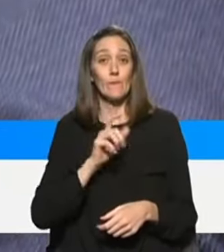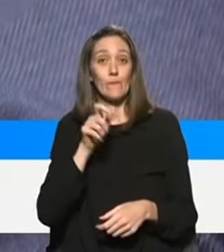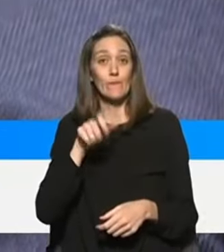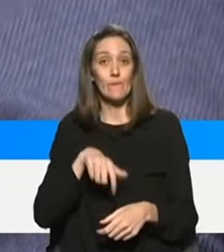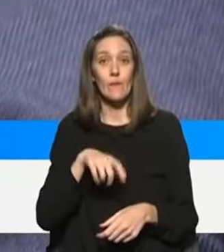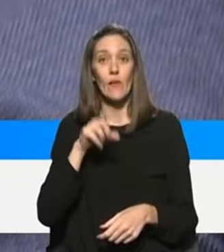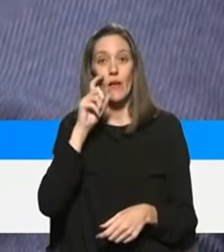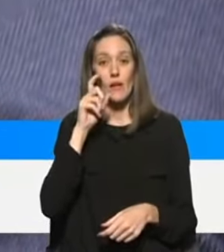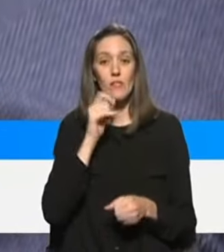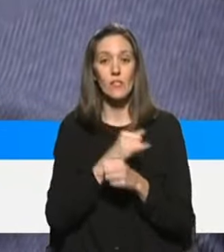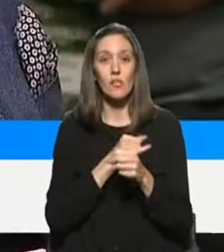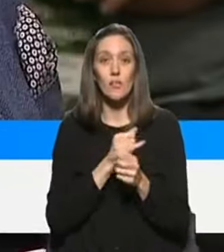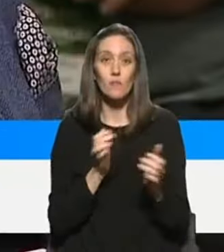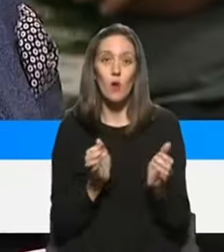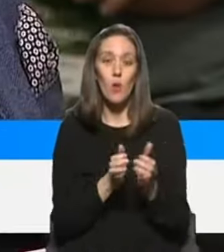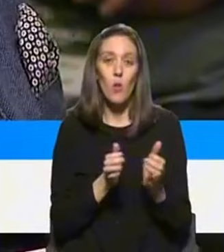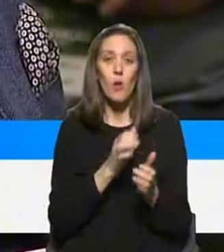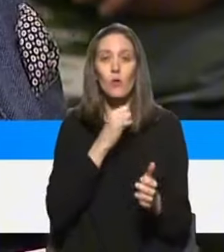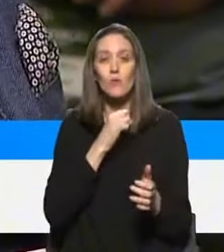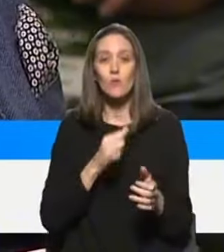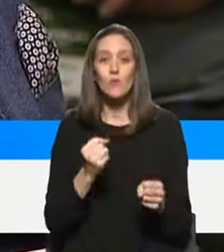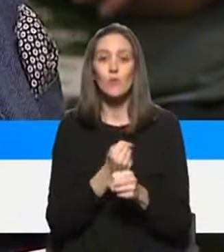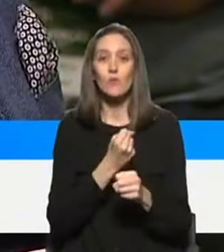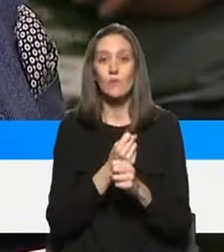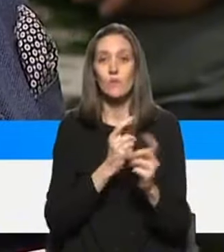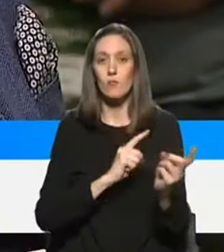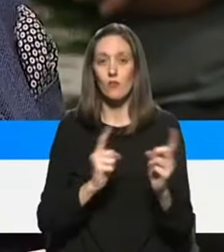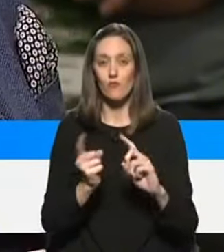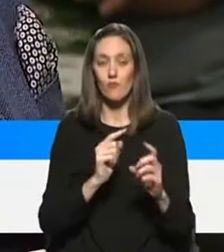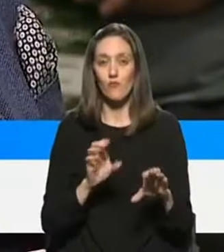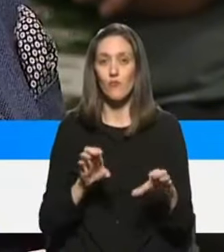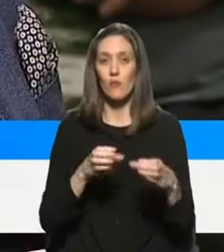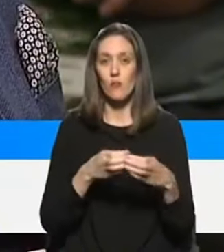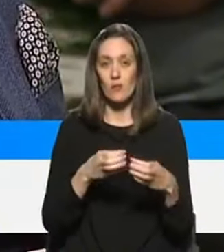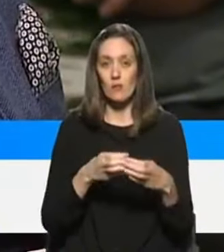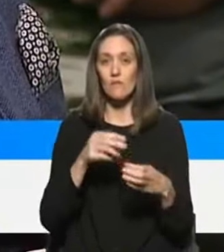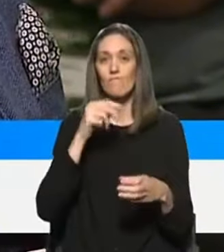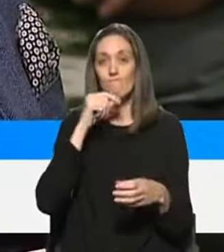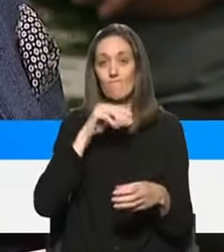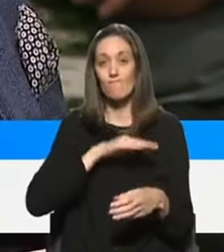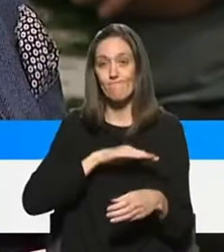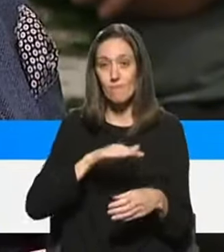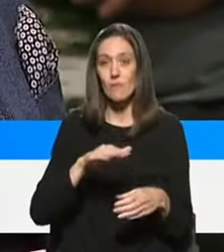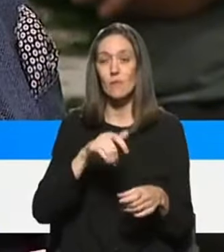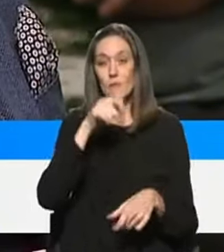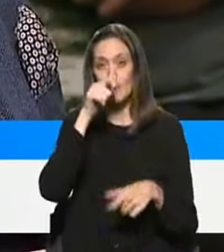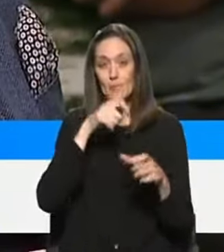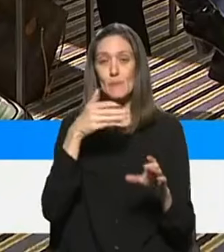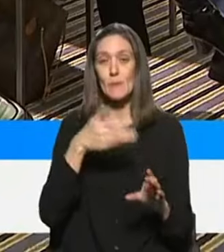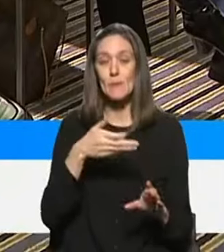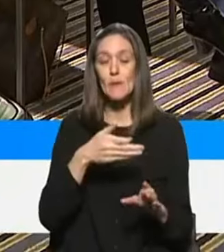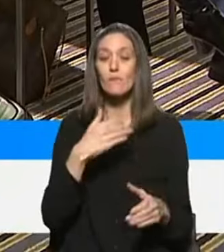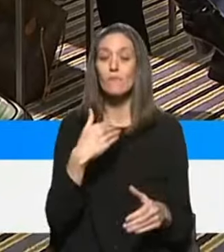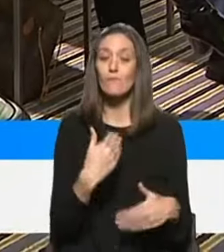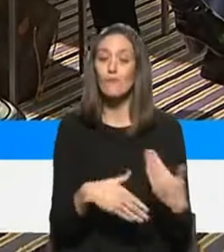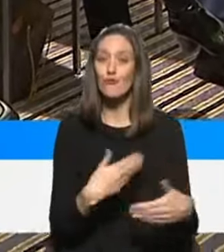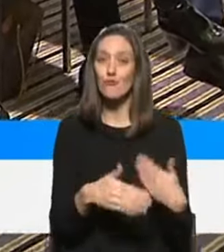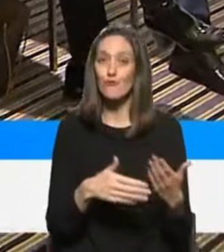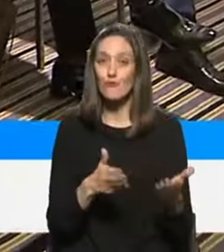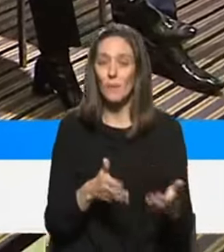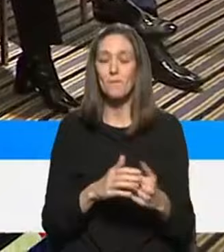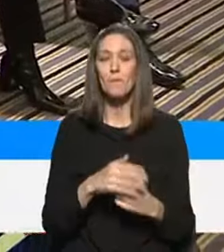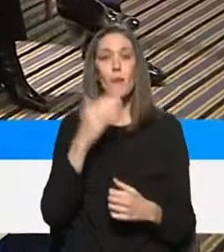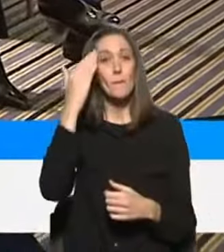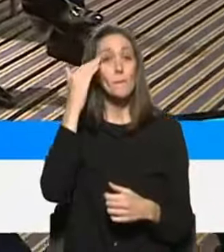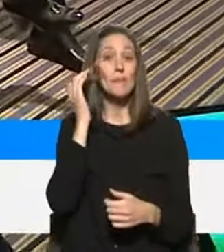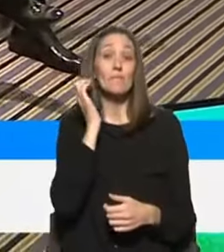menor dimensão a concessão do Serviço de Transporte Coletivo Terrestre de Passageiros já avançou. Berta Cabral diz